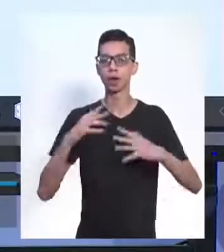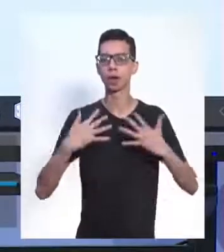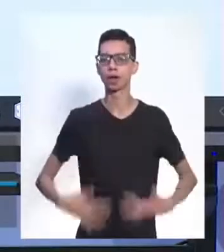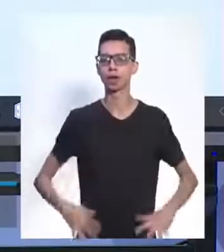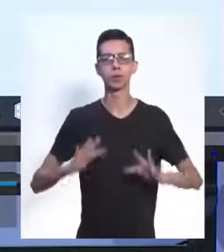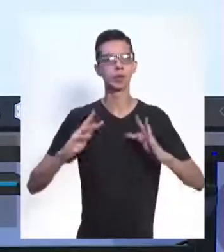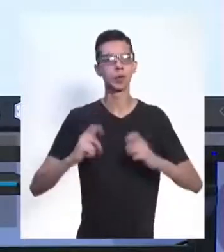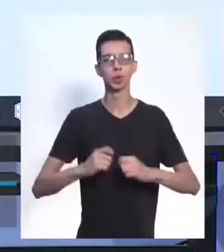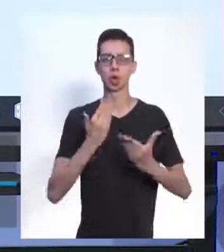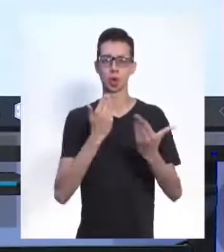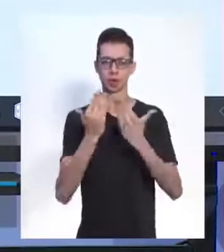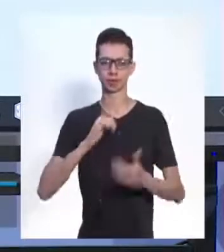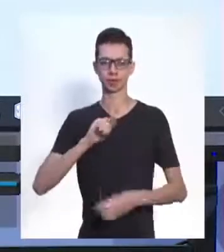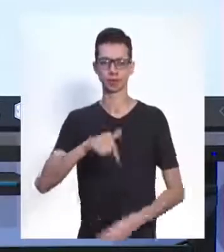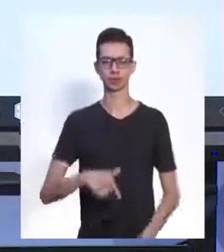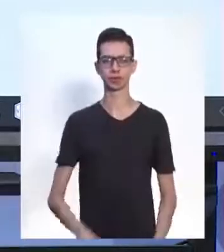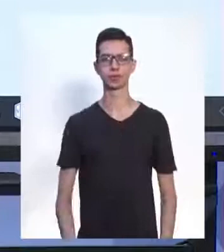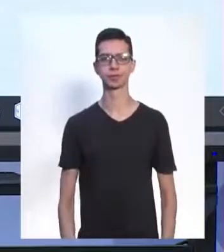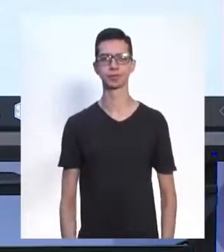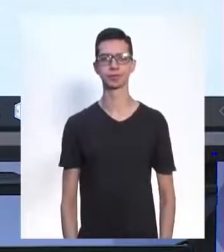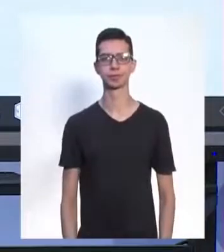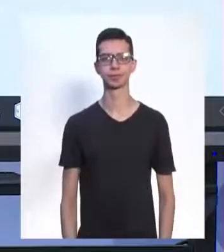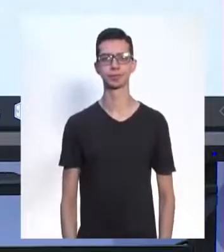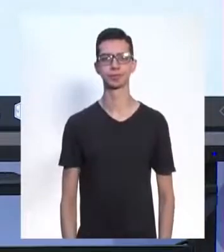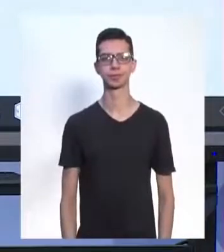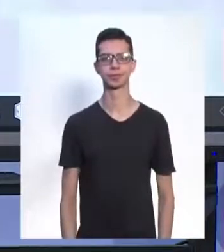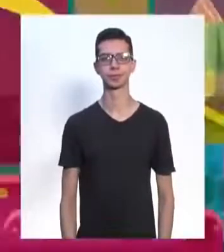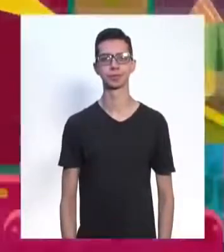puder conversar, para a gente conversar depois.